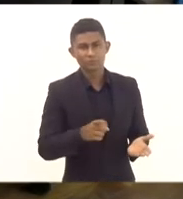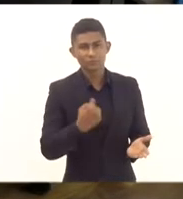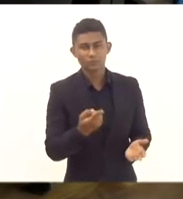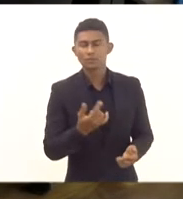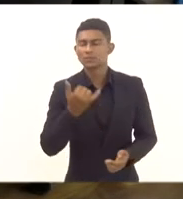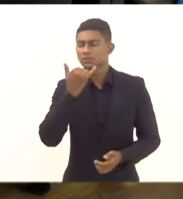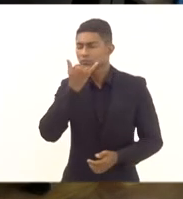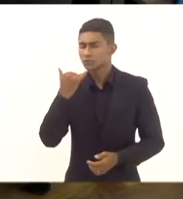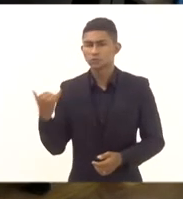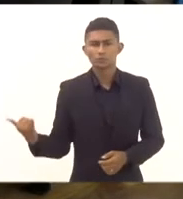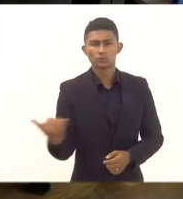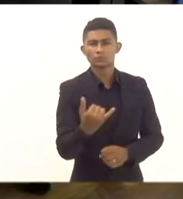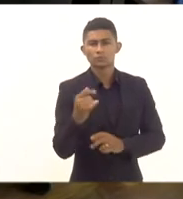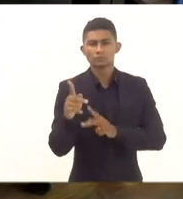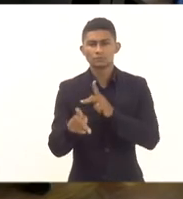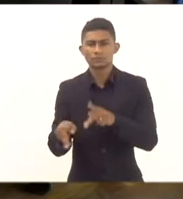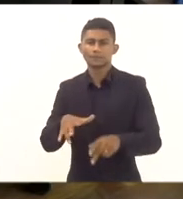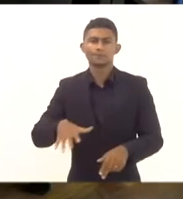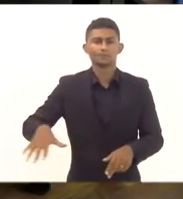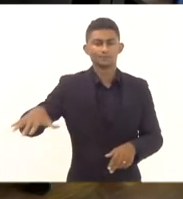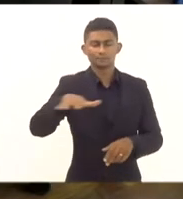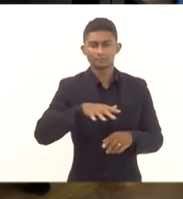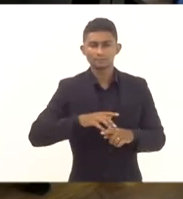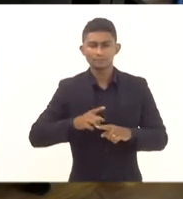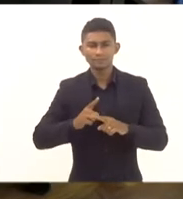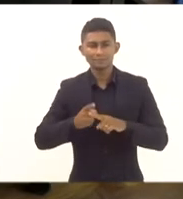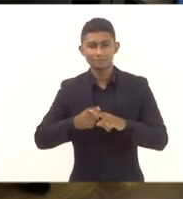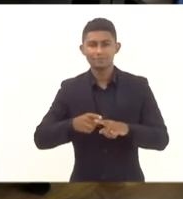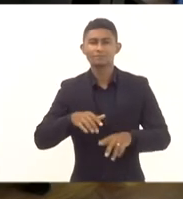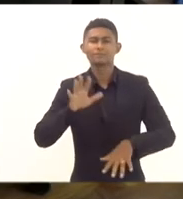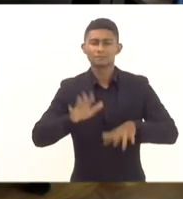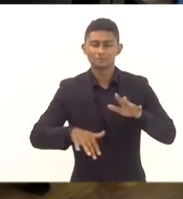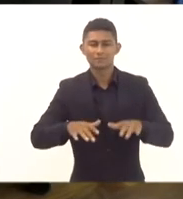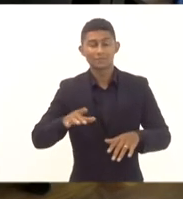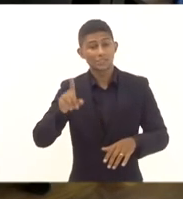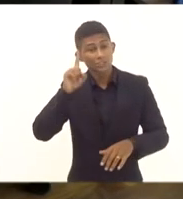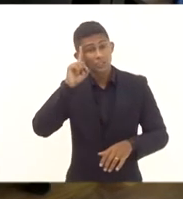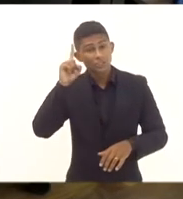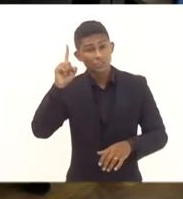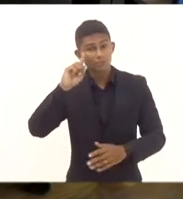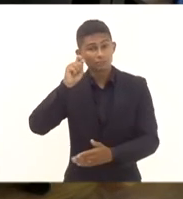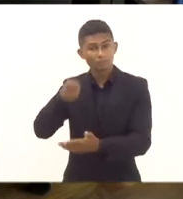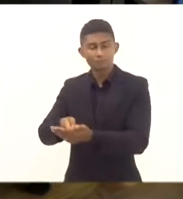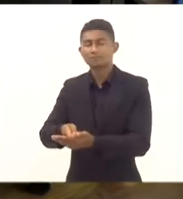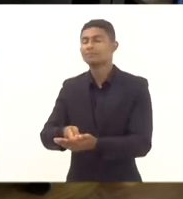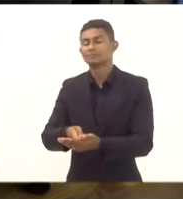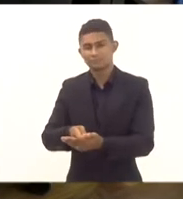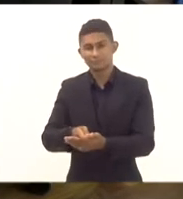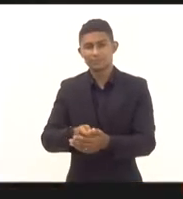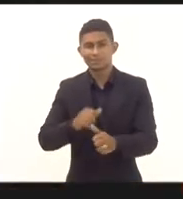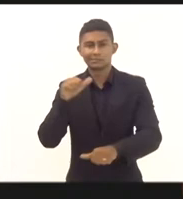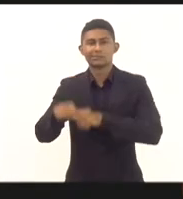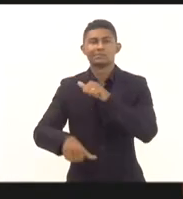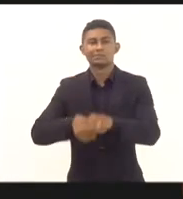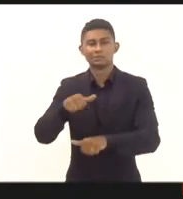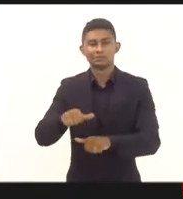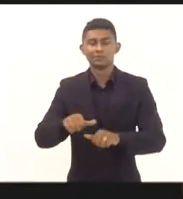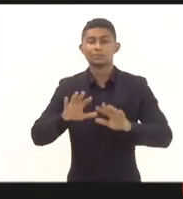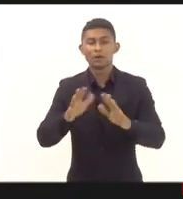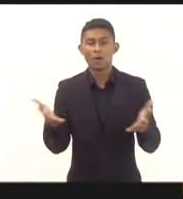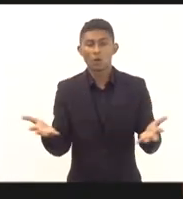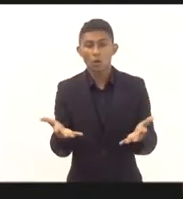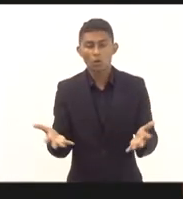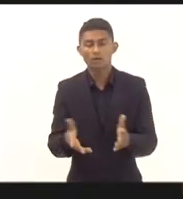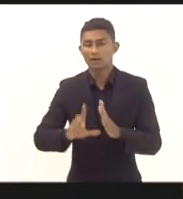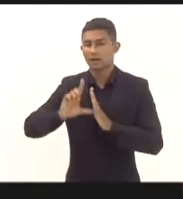era um momento aonde este ajustava questão de data de pagamento mas graças a Deus hoje hoje espero não atrasa